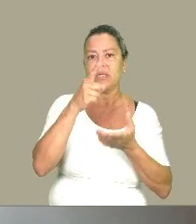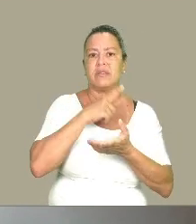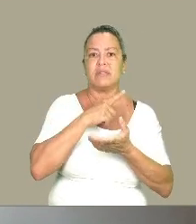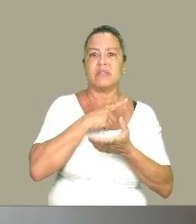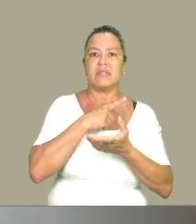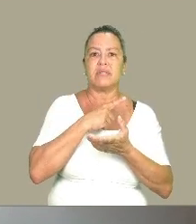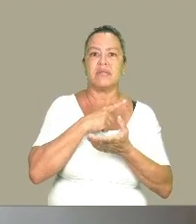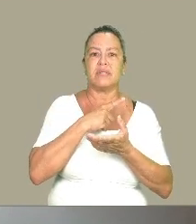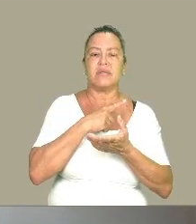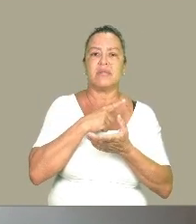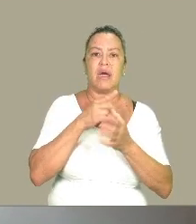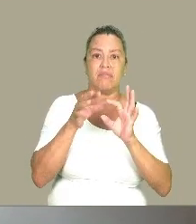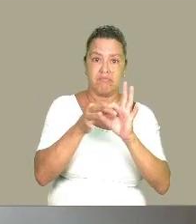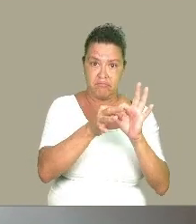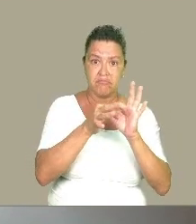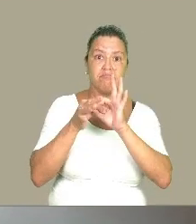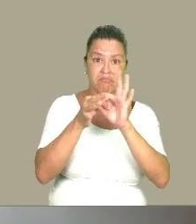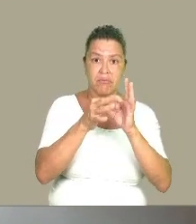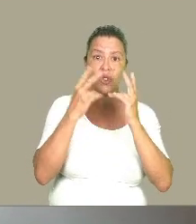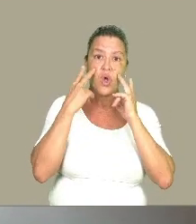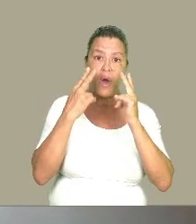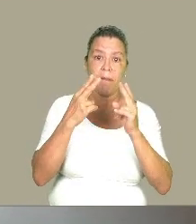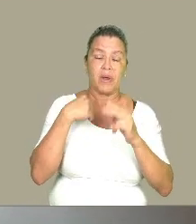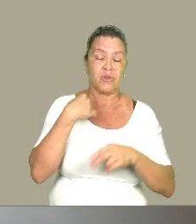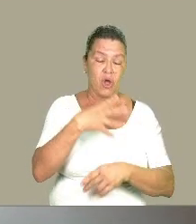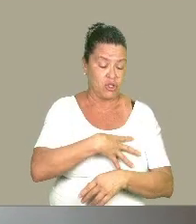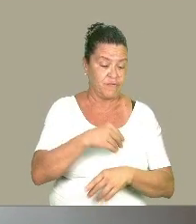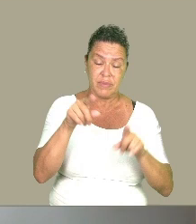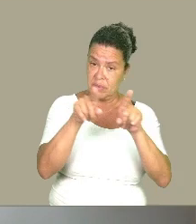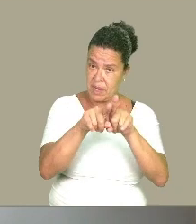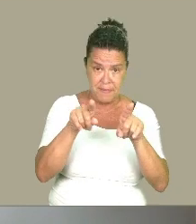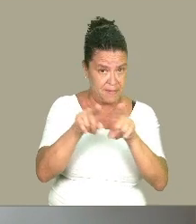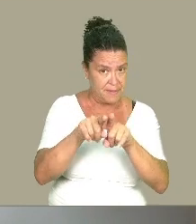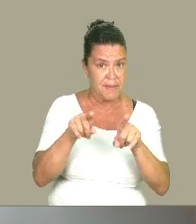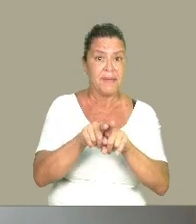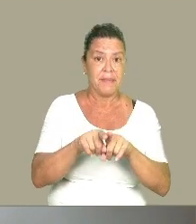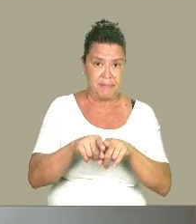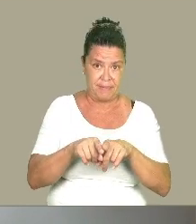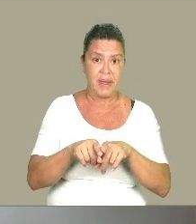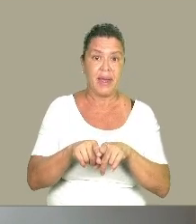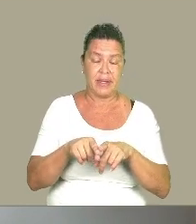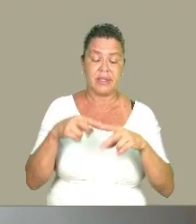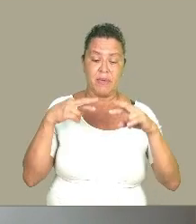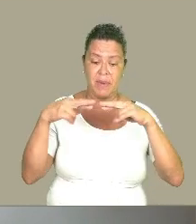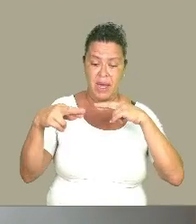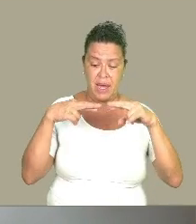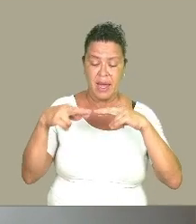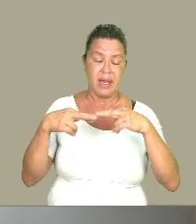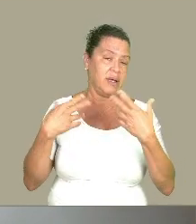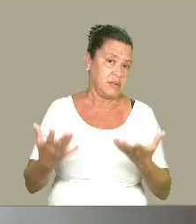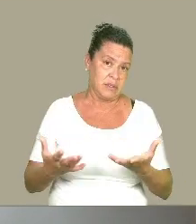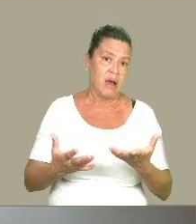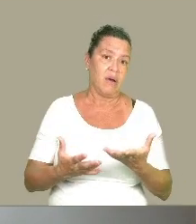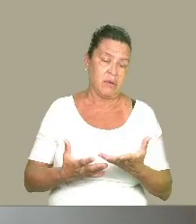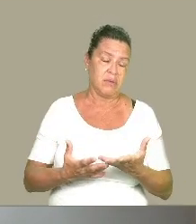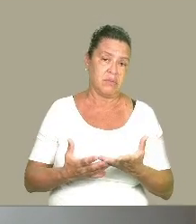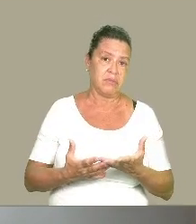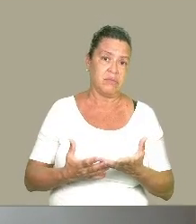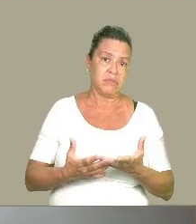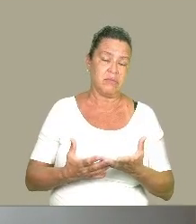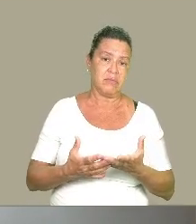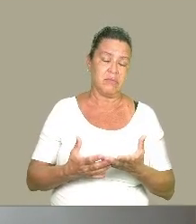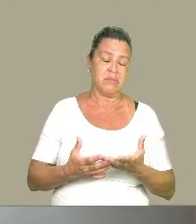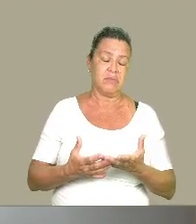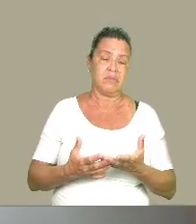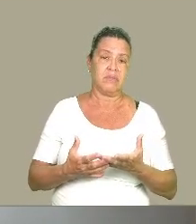uma união estável, igualmente os nossos filhos também, né? Nós temos relações anteriores. Sim, o recebimento dos